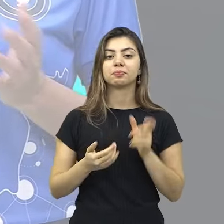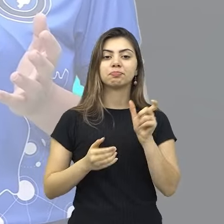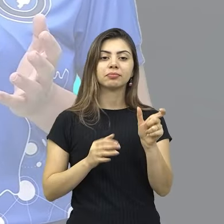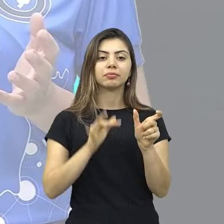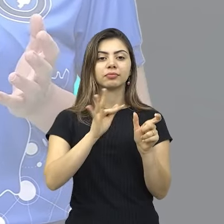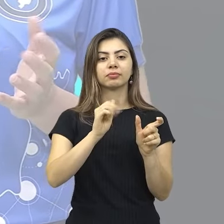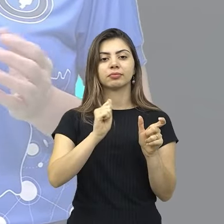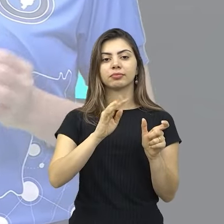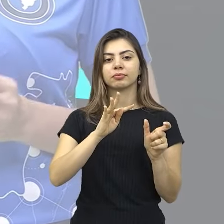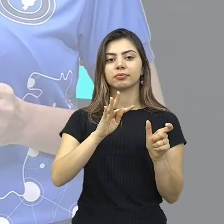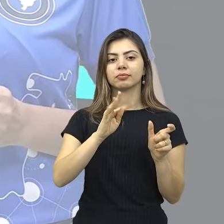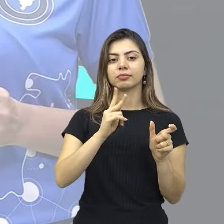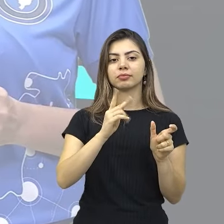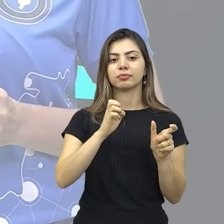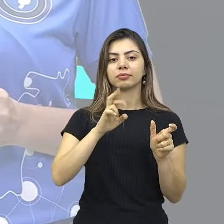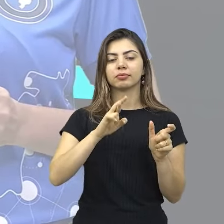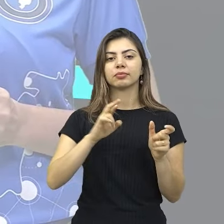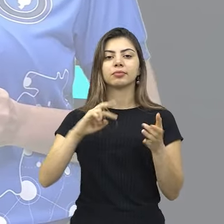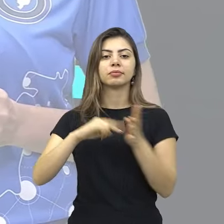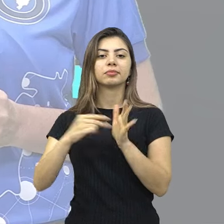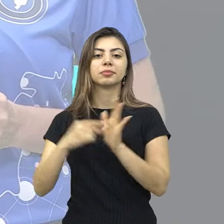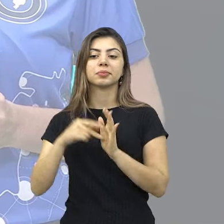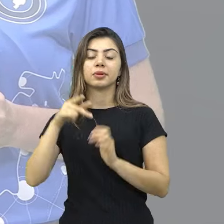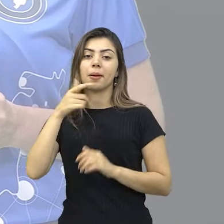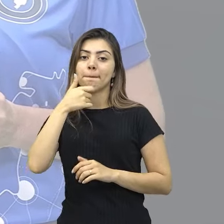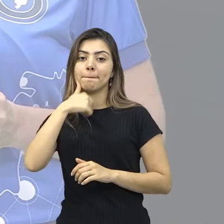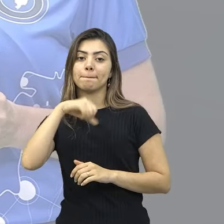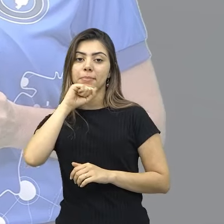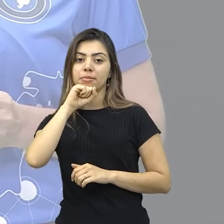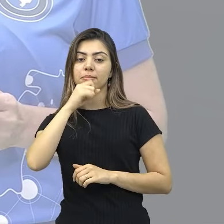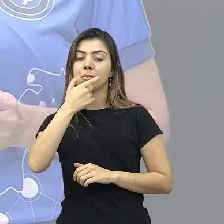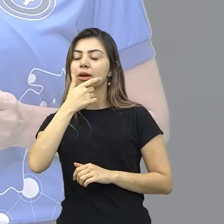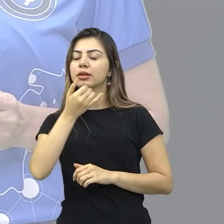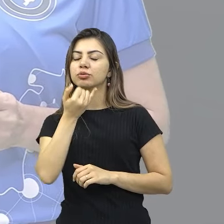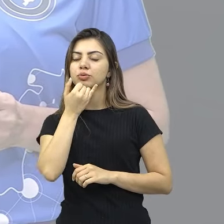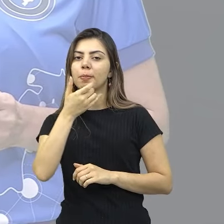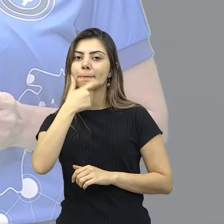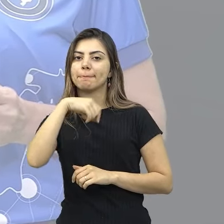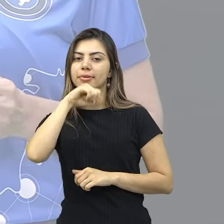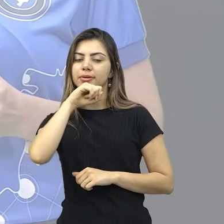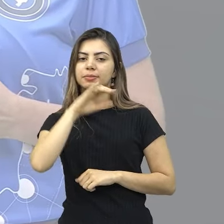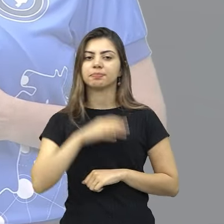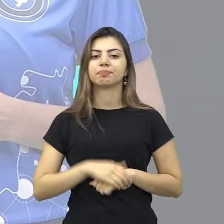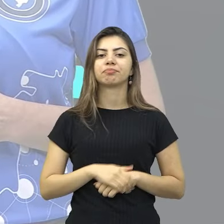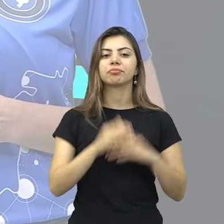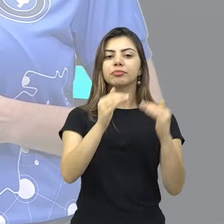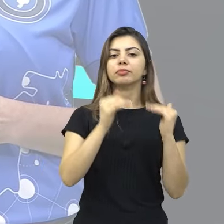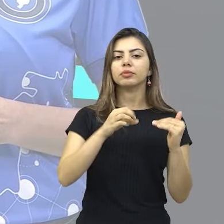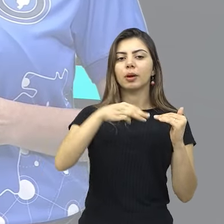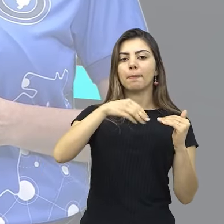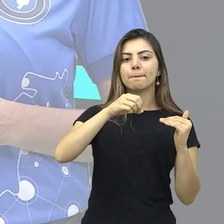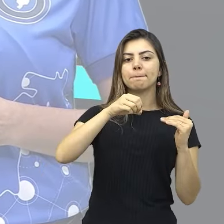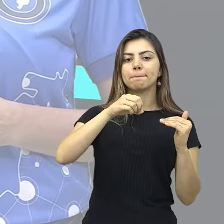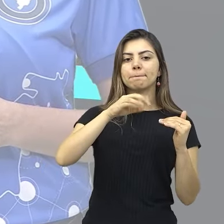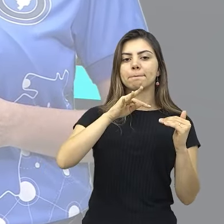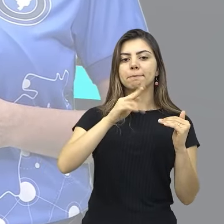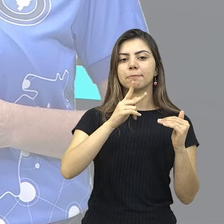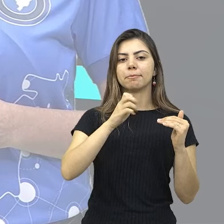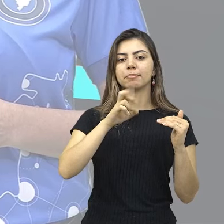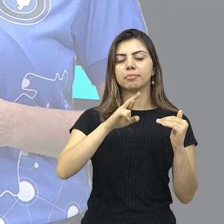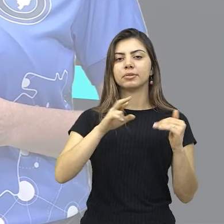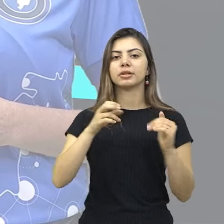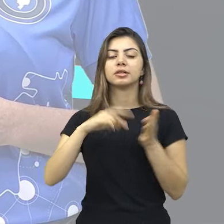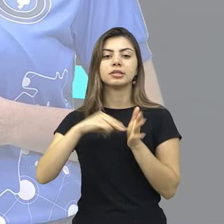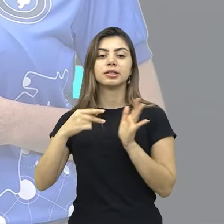father. Father, que significa pai, father. Palavra mother é mãe,